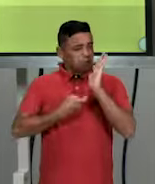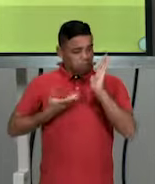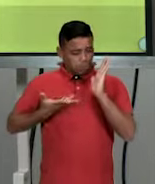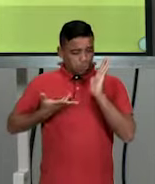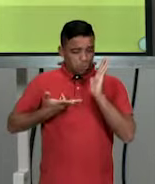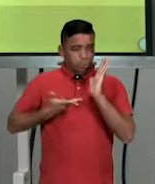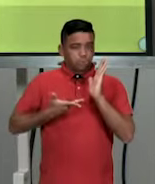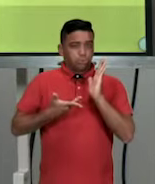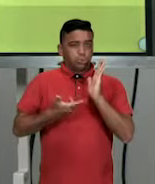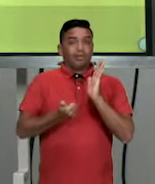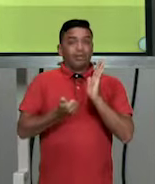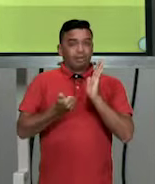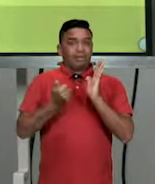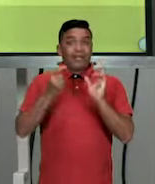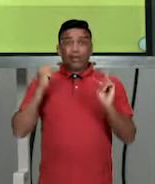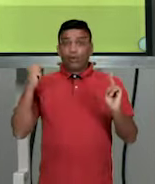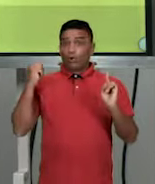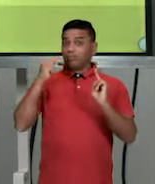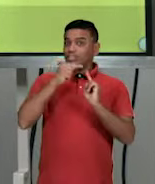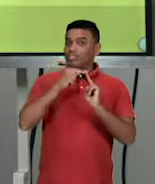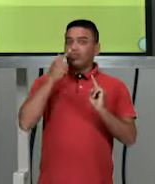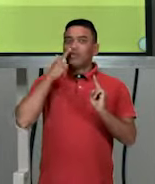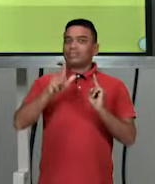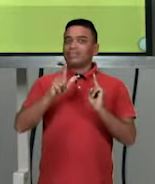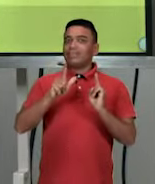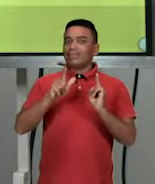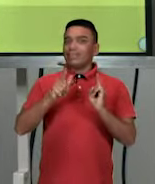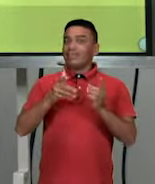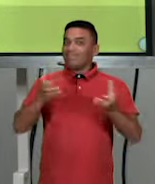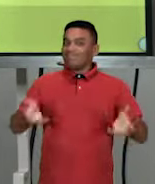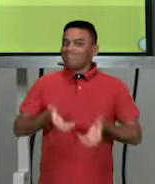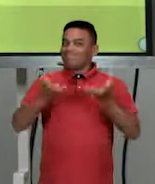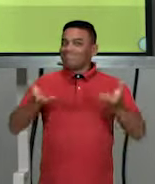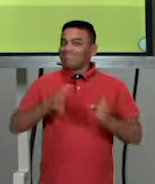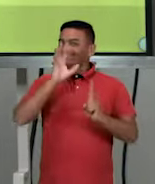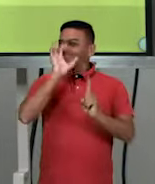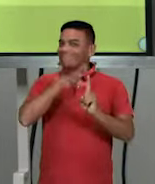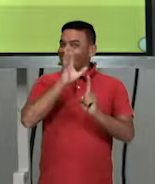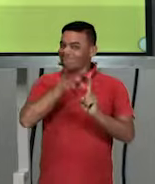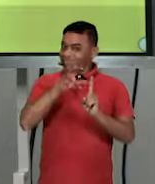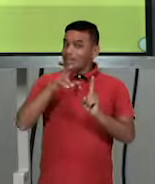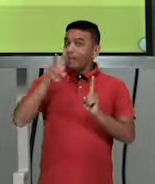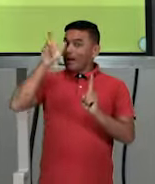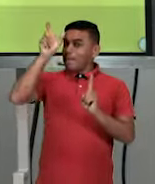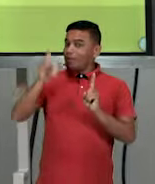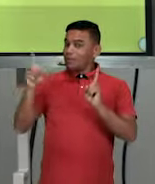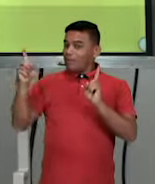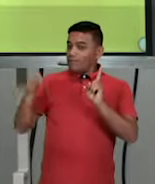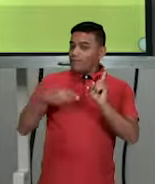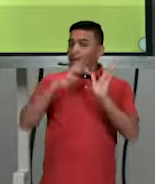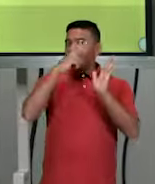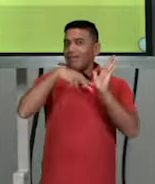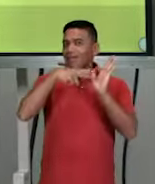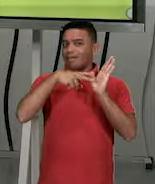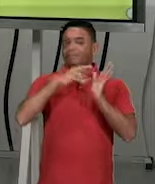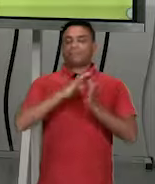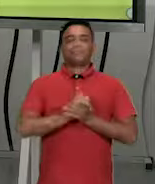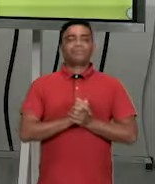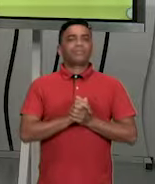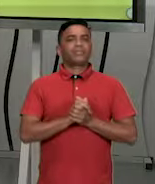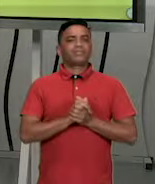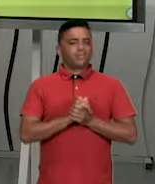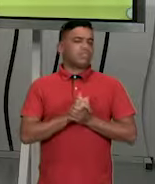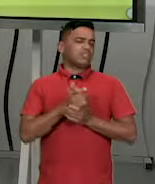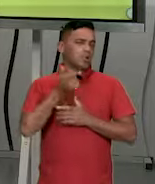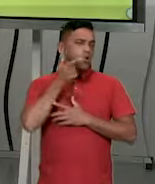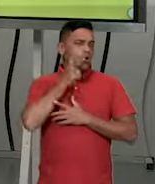chegar ao objetivo final dele, convencer o leitor. Os argumentos é algo utilizado de forma